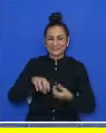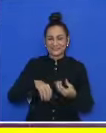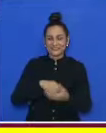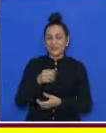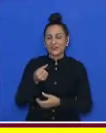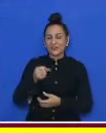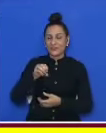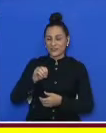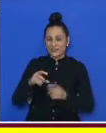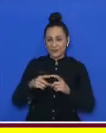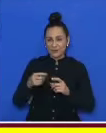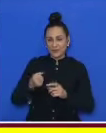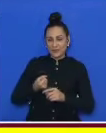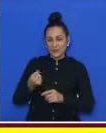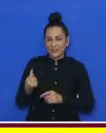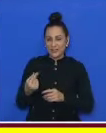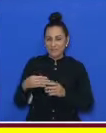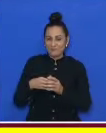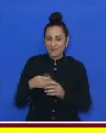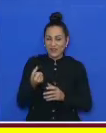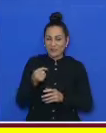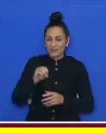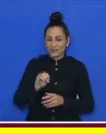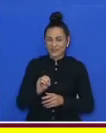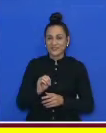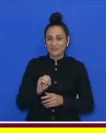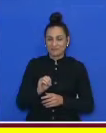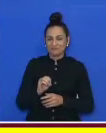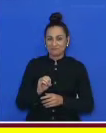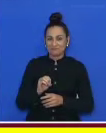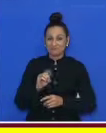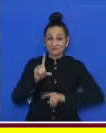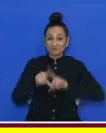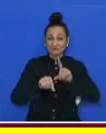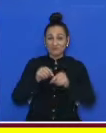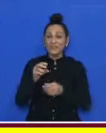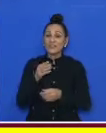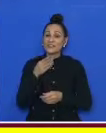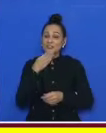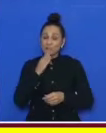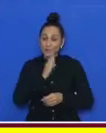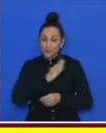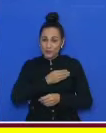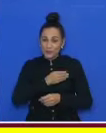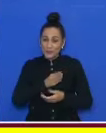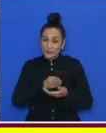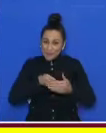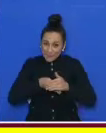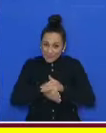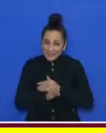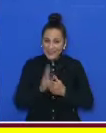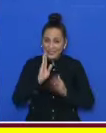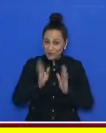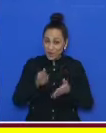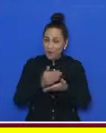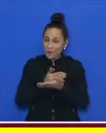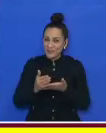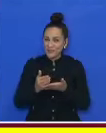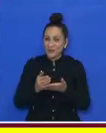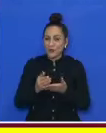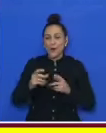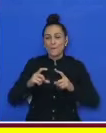embaralhando 80 bolas numeradas de 01 a 80. O sorteio da Time Mania já começou. O primeiro número está na tela.